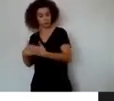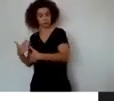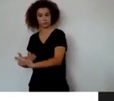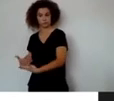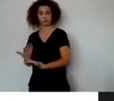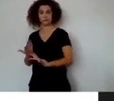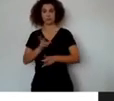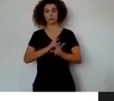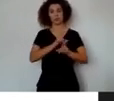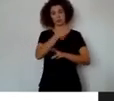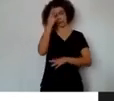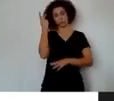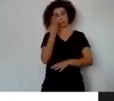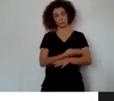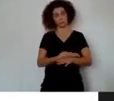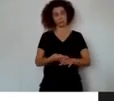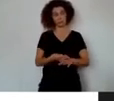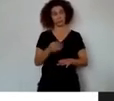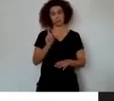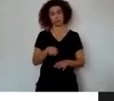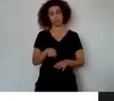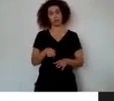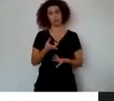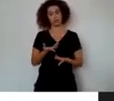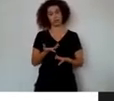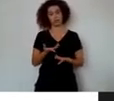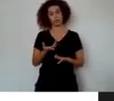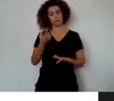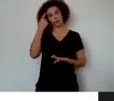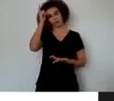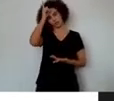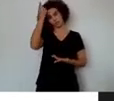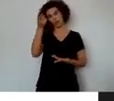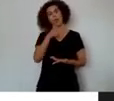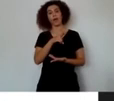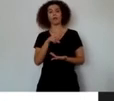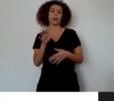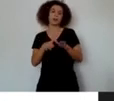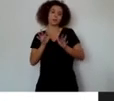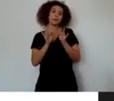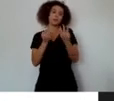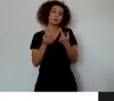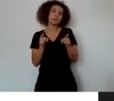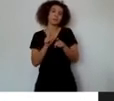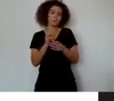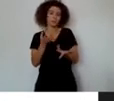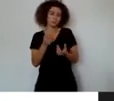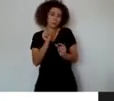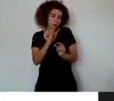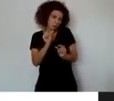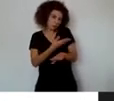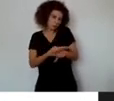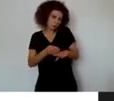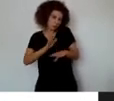brancas é, inclusive, para poder, né, seguir esse padrão, seguir essa ideia de que vai embranquecer a família e tudo mais, e vai gerar, né, filhos com o